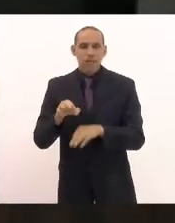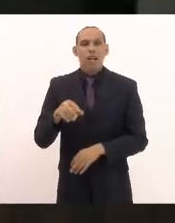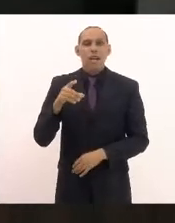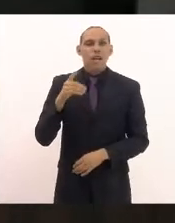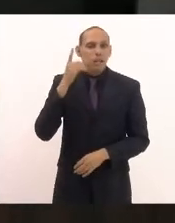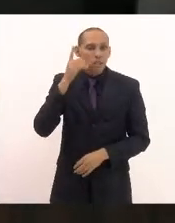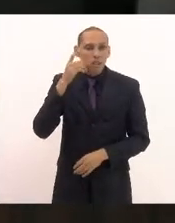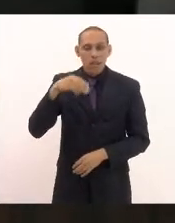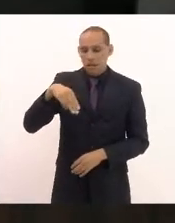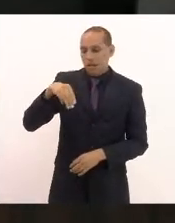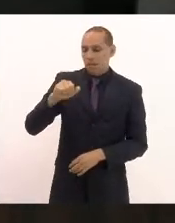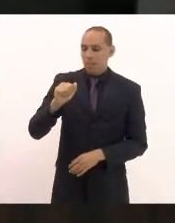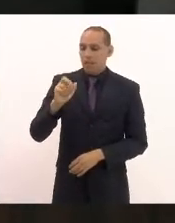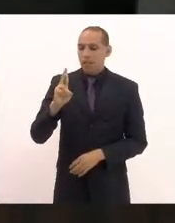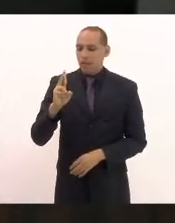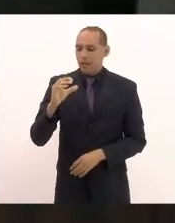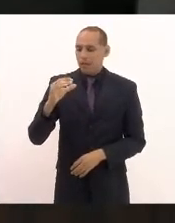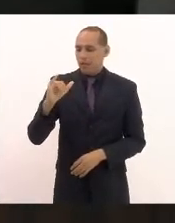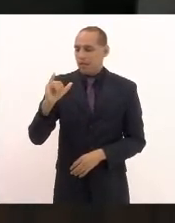Canella.